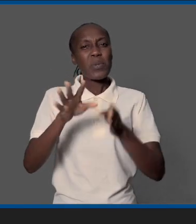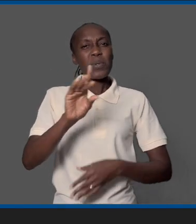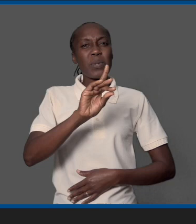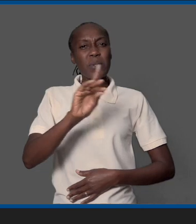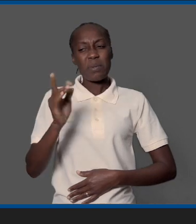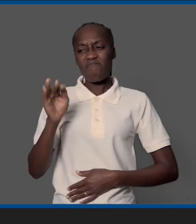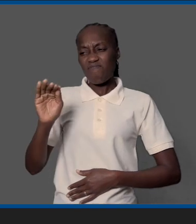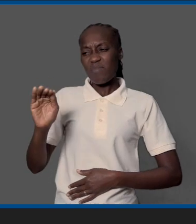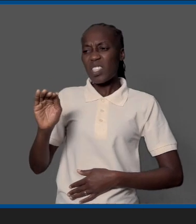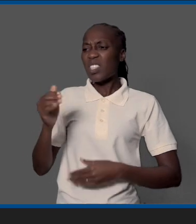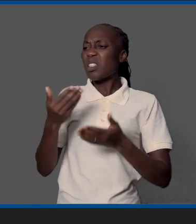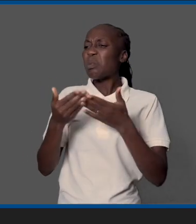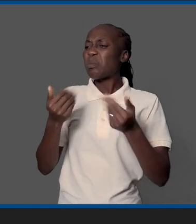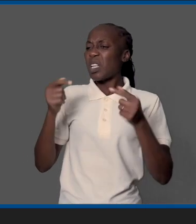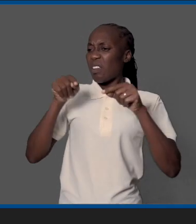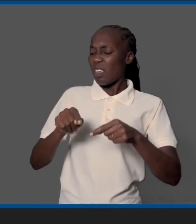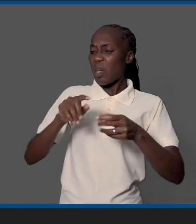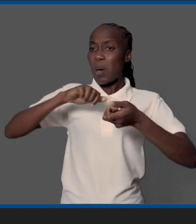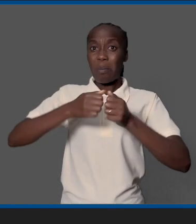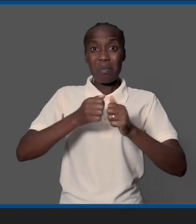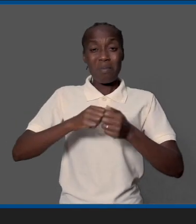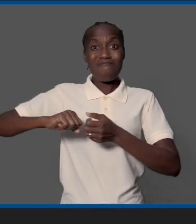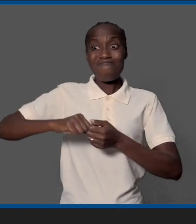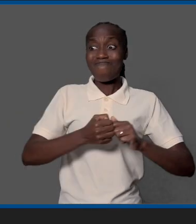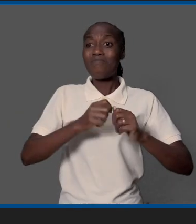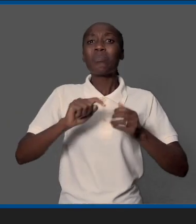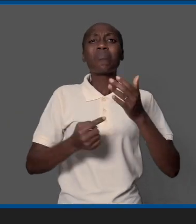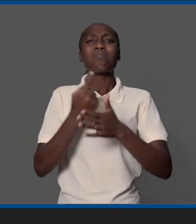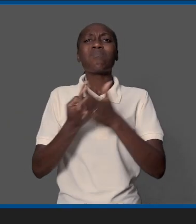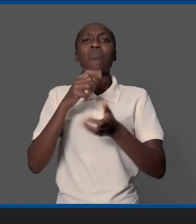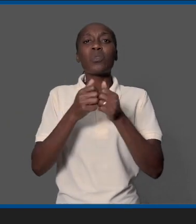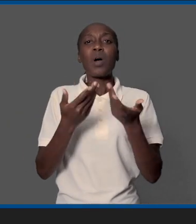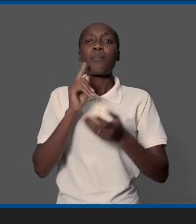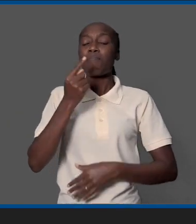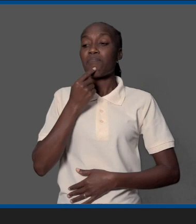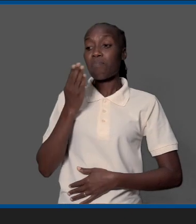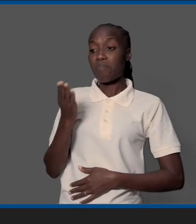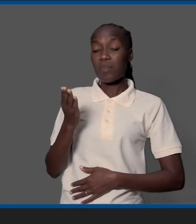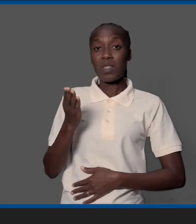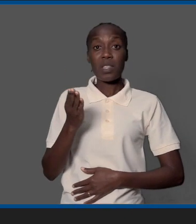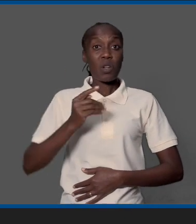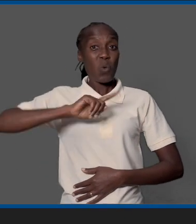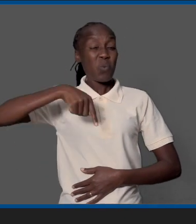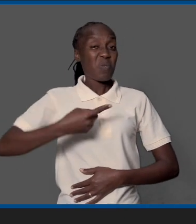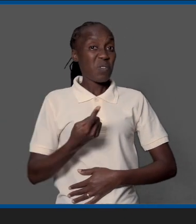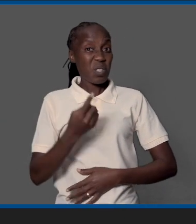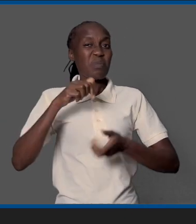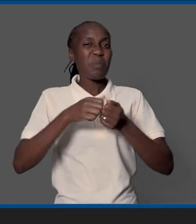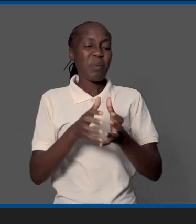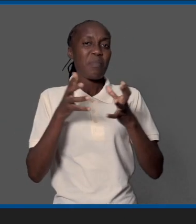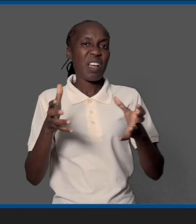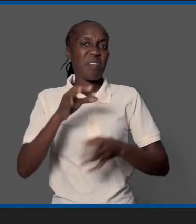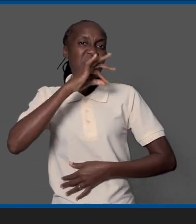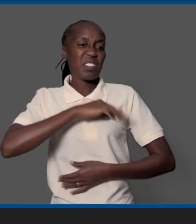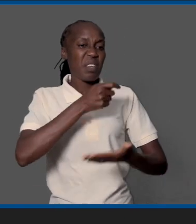não anda nada. Eu até tinha outro projeto de abrir uma oficina em outro sítio, naquela zona de matolaria. Está tudo parado, não há nada que está.